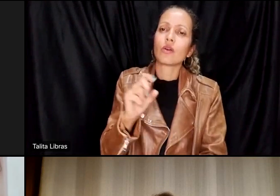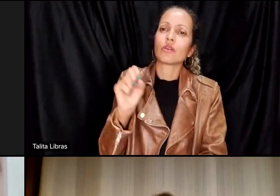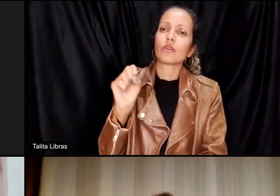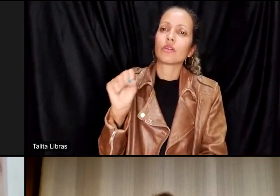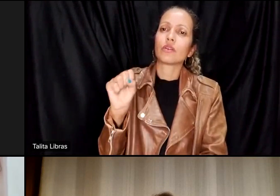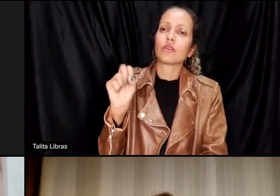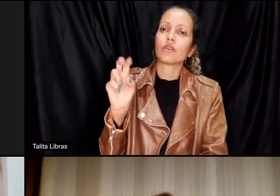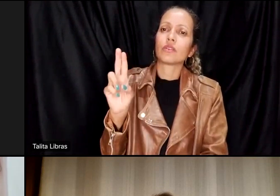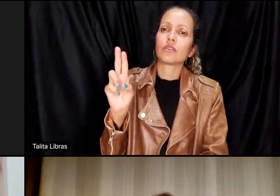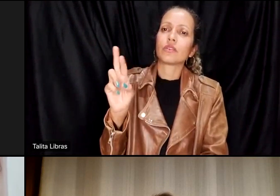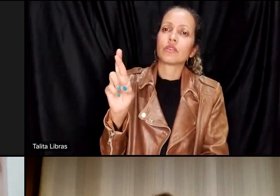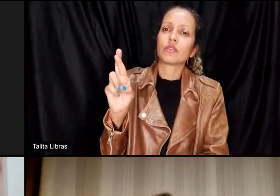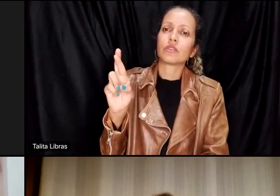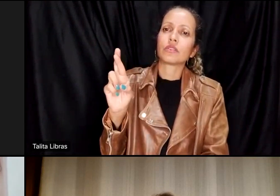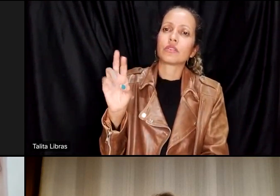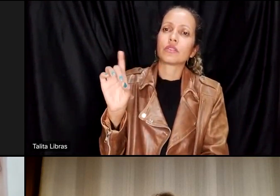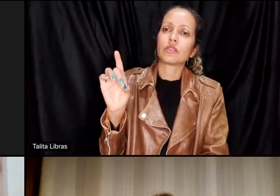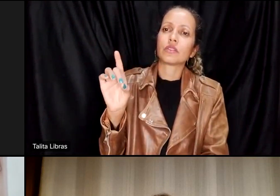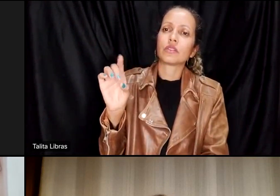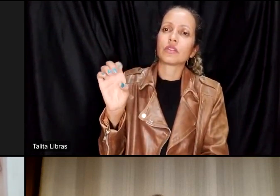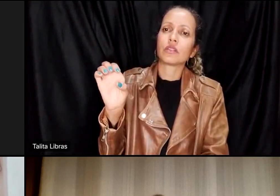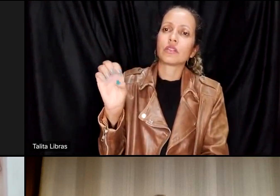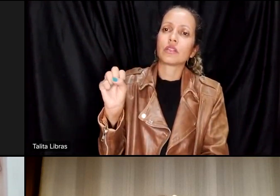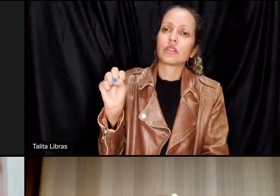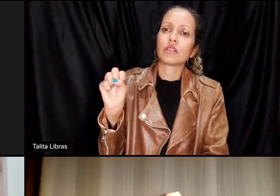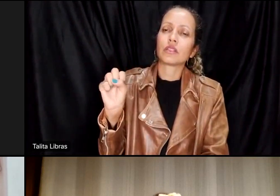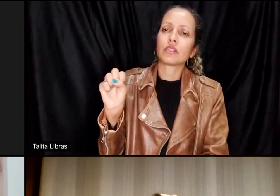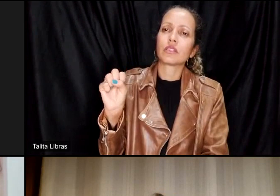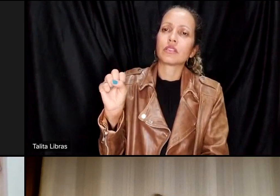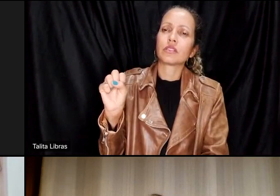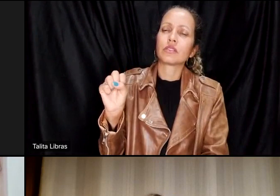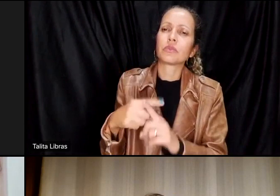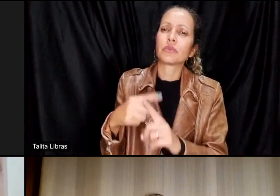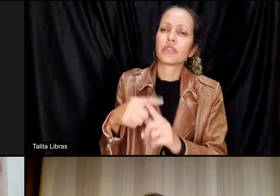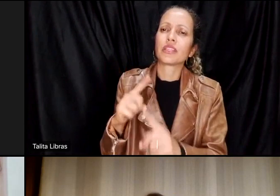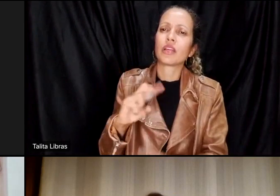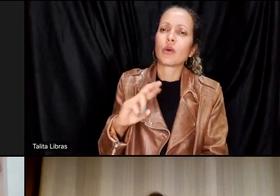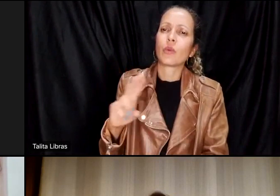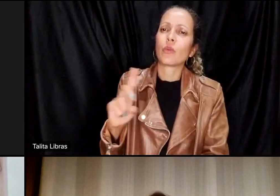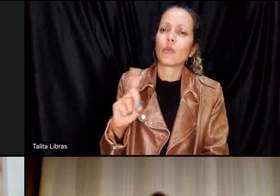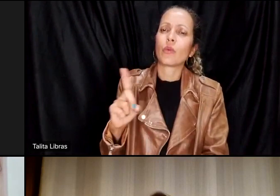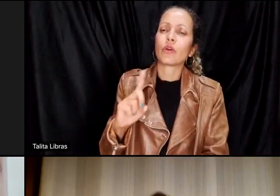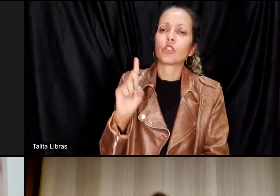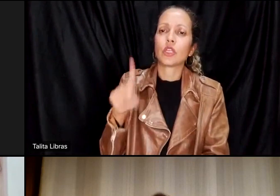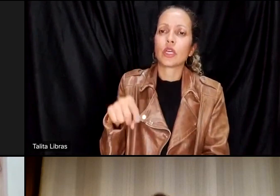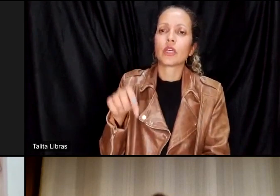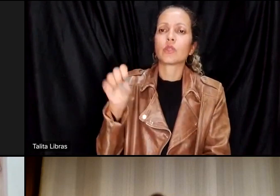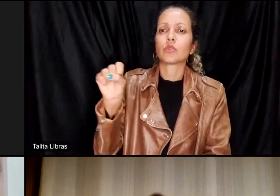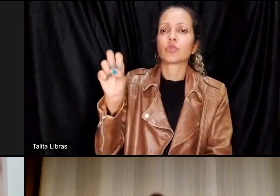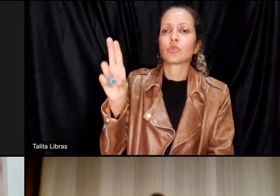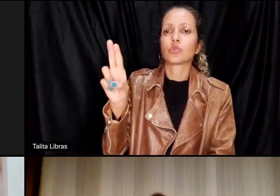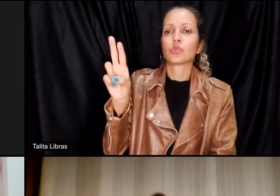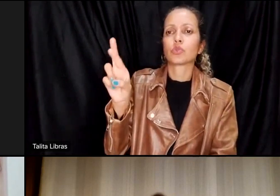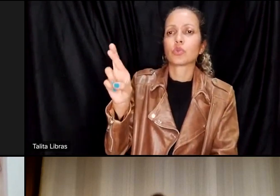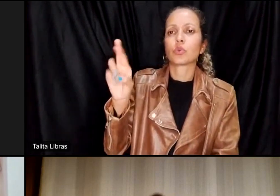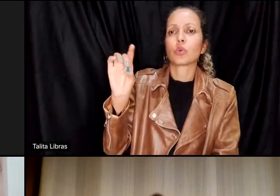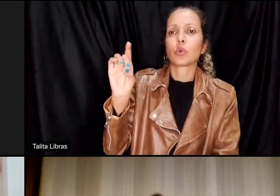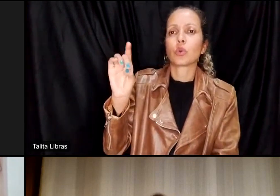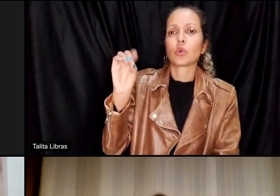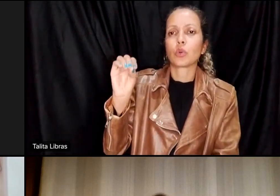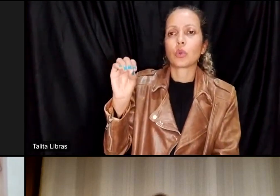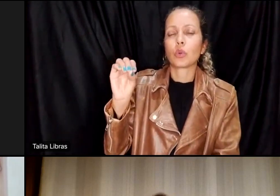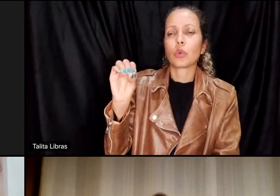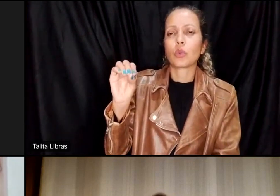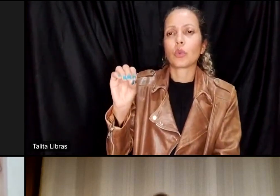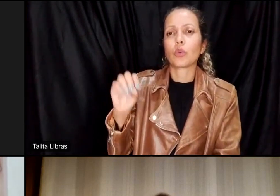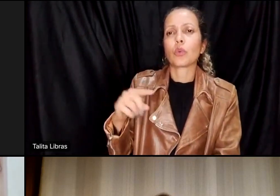dentro da minha dissertação, eu mostro um quadro que a professora Shirley escreveu dá diferença do que